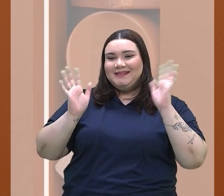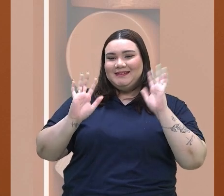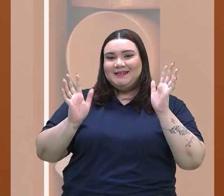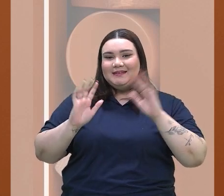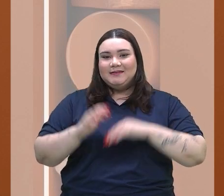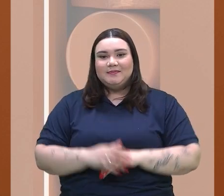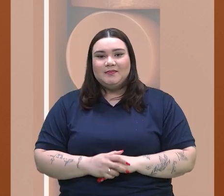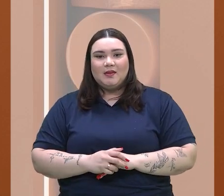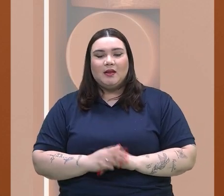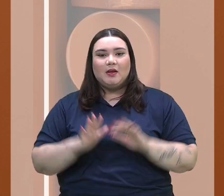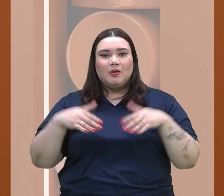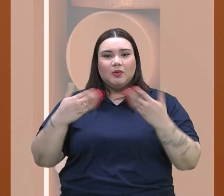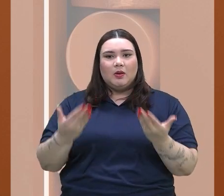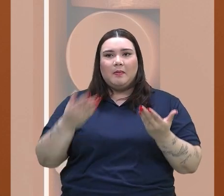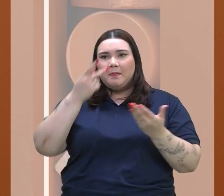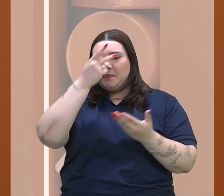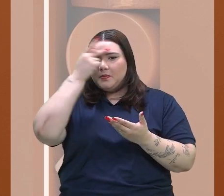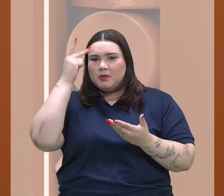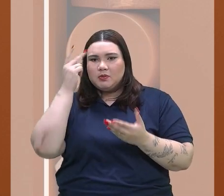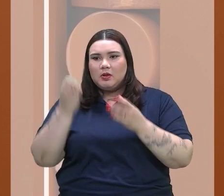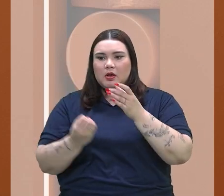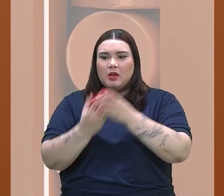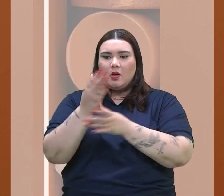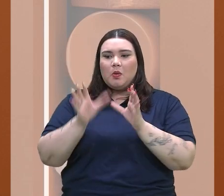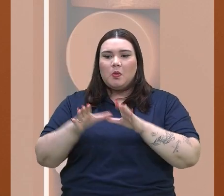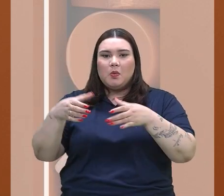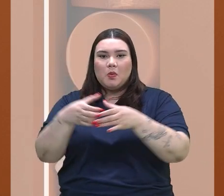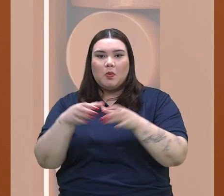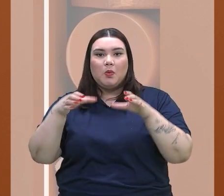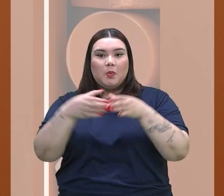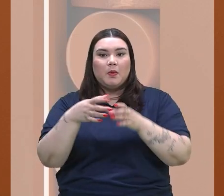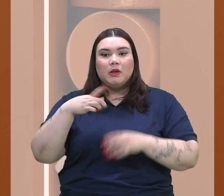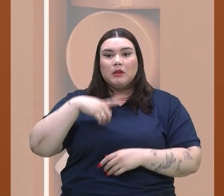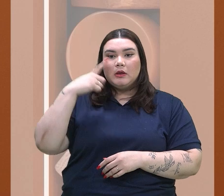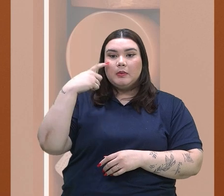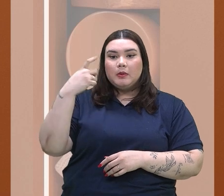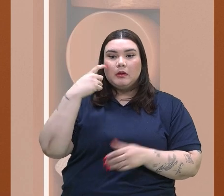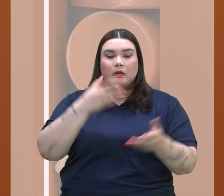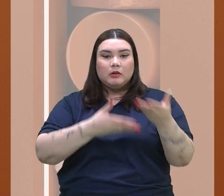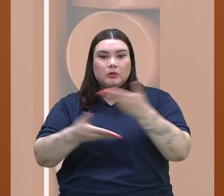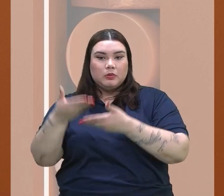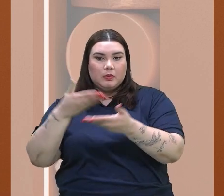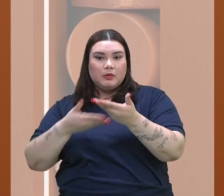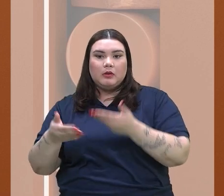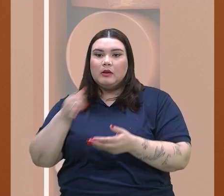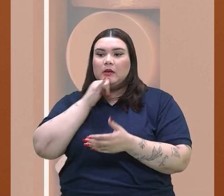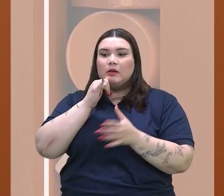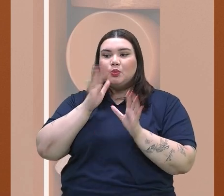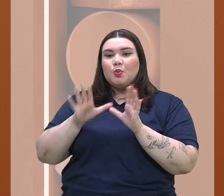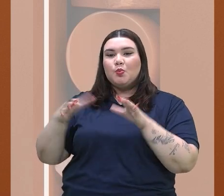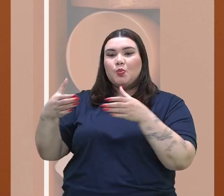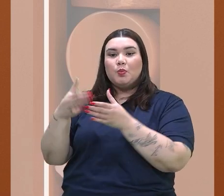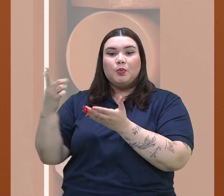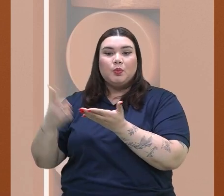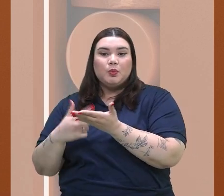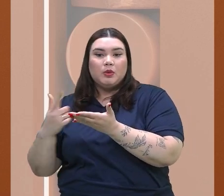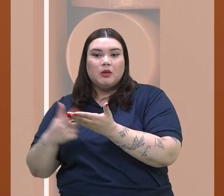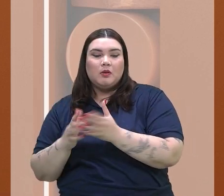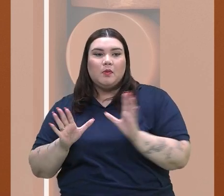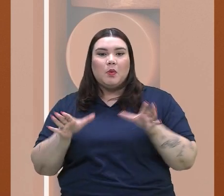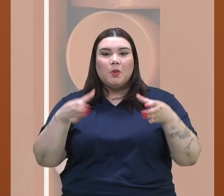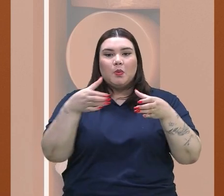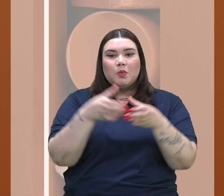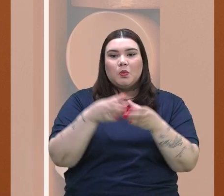O tempo todo, as pessoas formam grupos quando têm algum interesse em comum. Tipo um clube do livro, fã-clube de